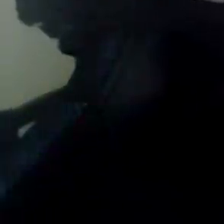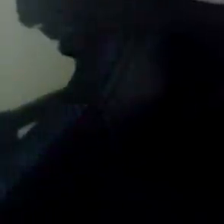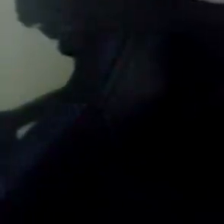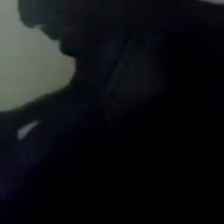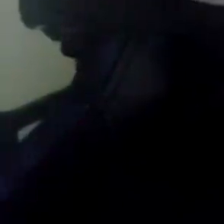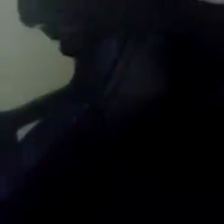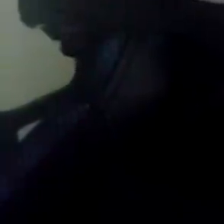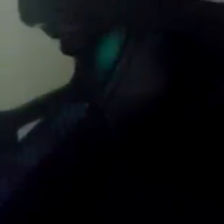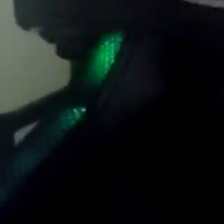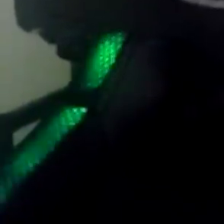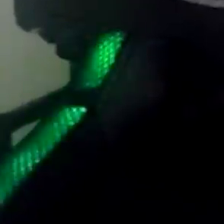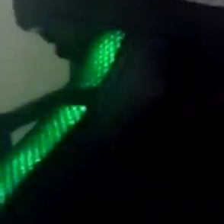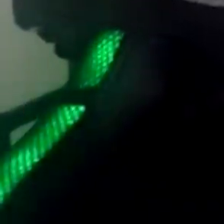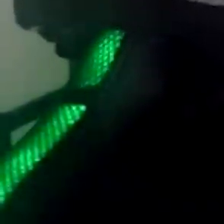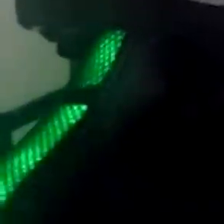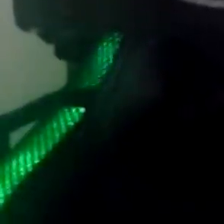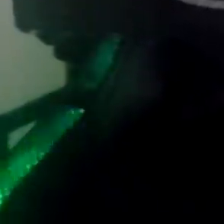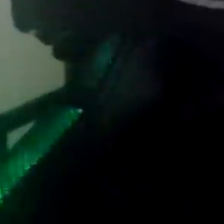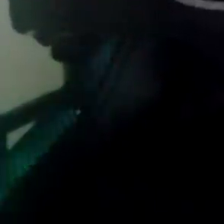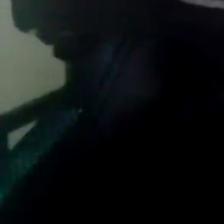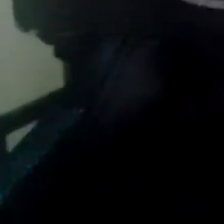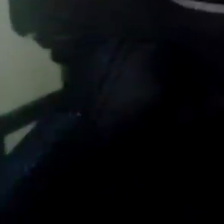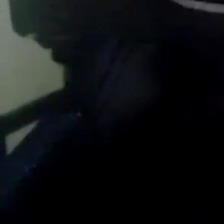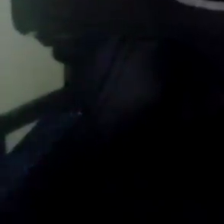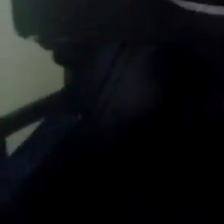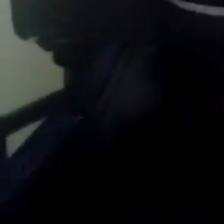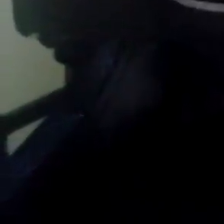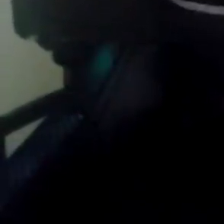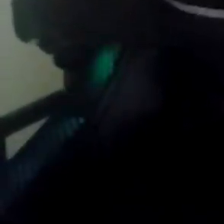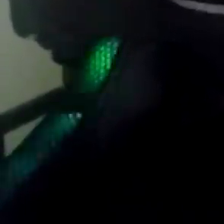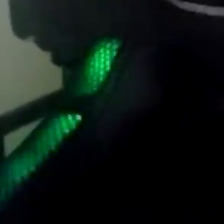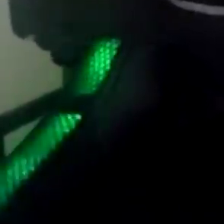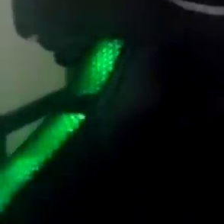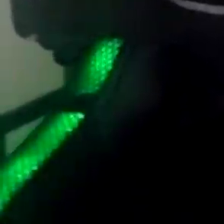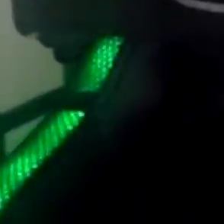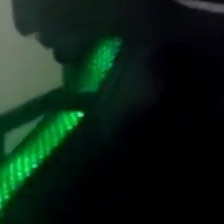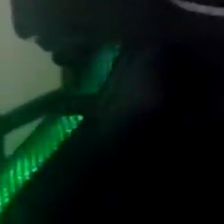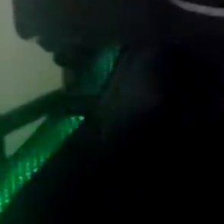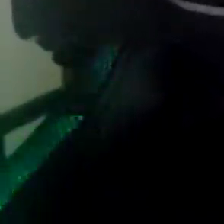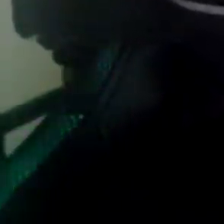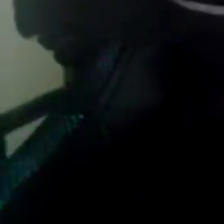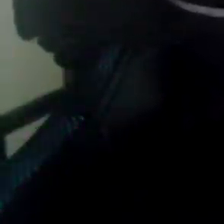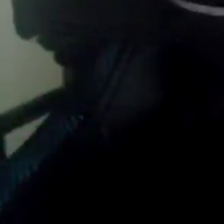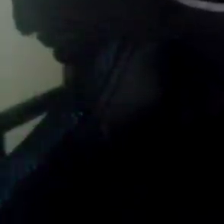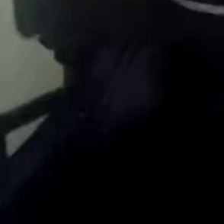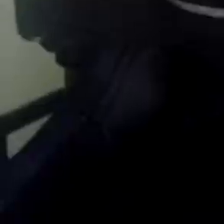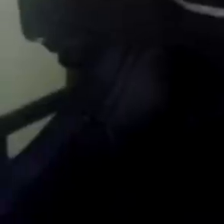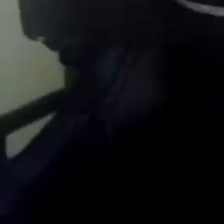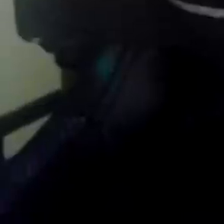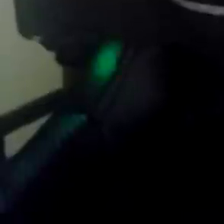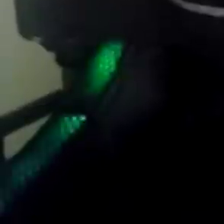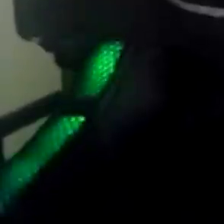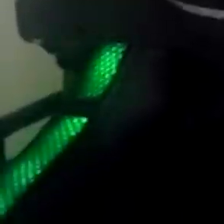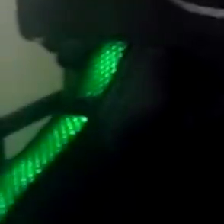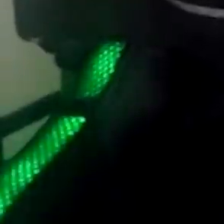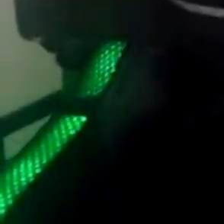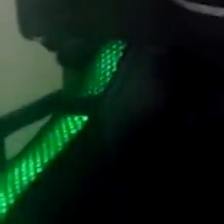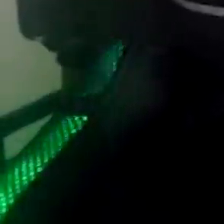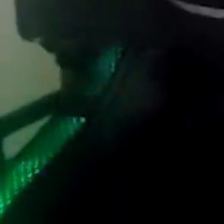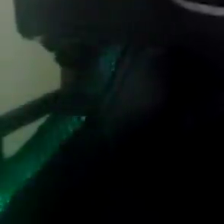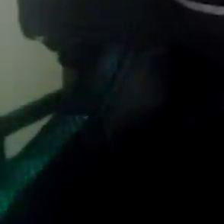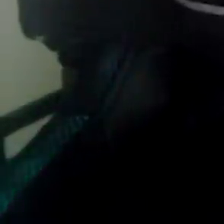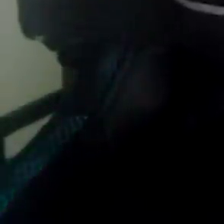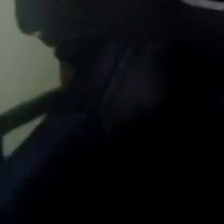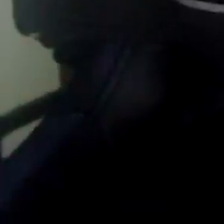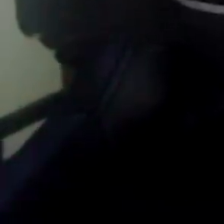o Senado é interpretação, é hermenêutica freestyle lá, eles derrubam qualquer tipo de questão de ordem, independentemente daquilo